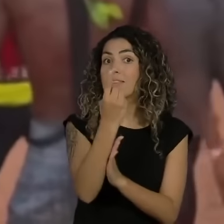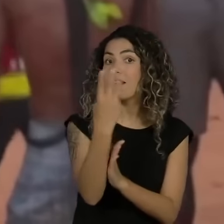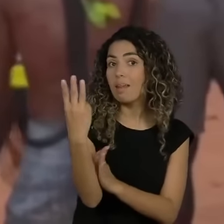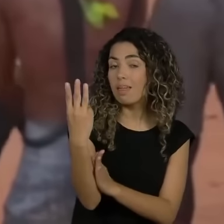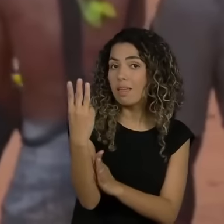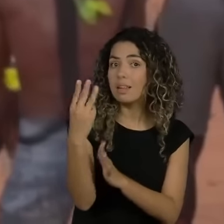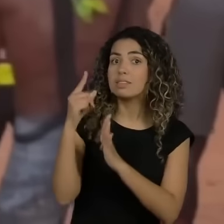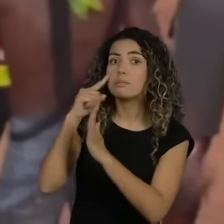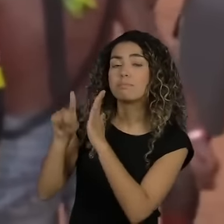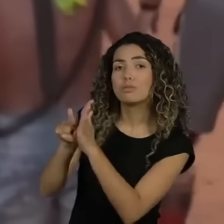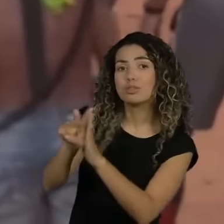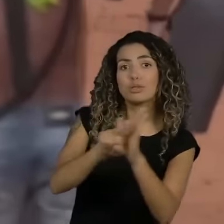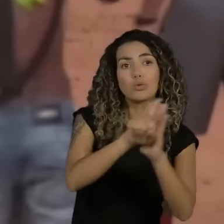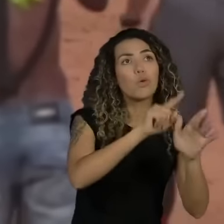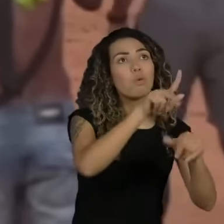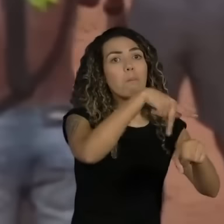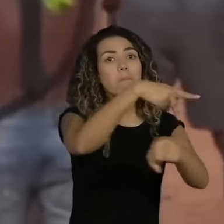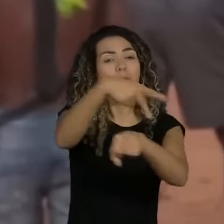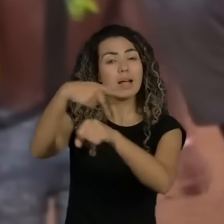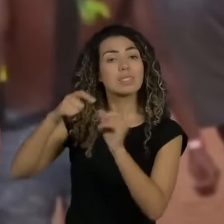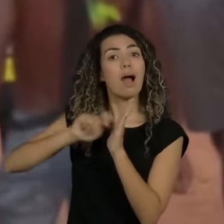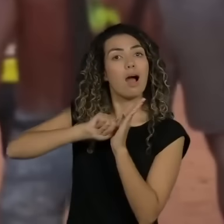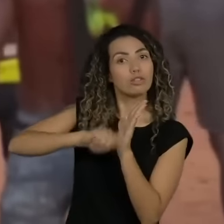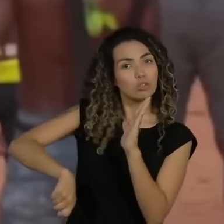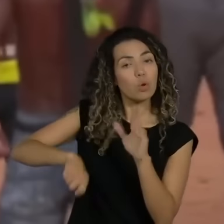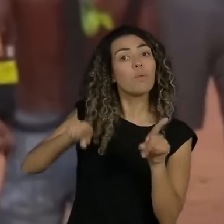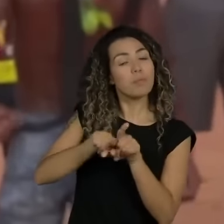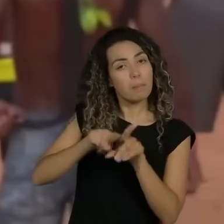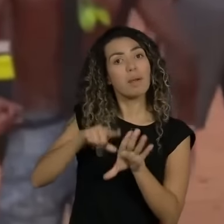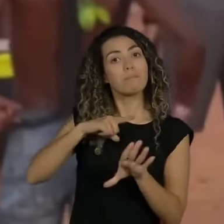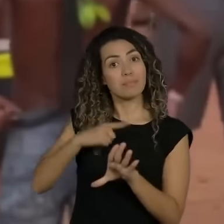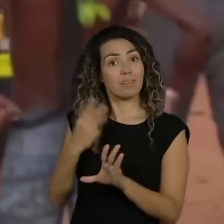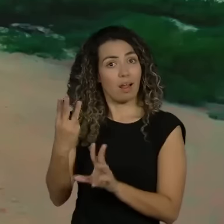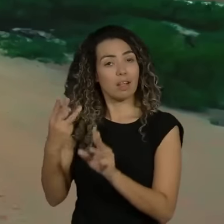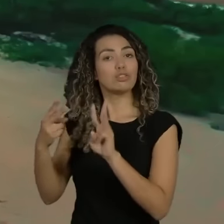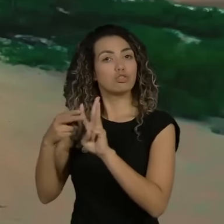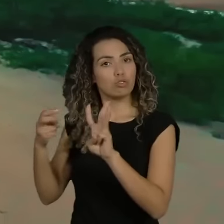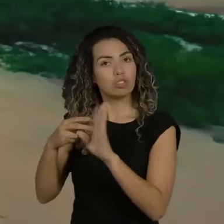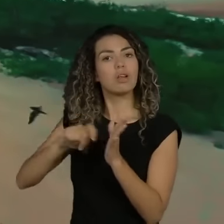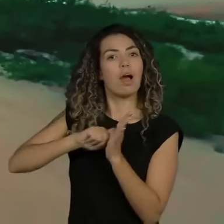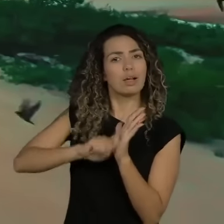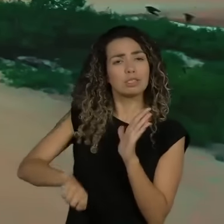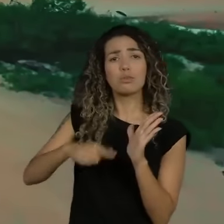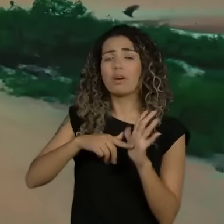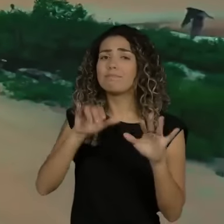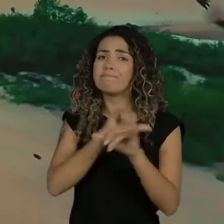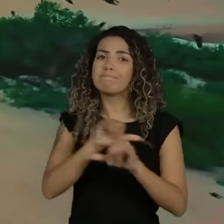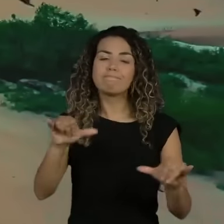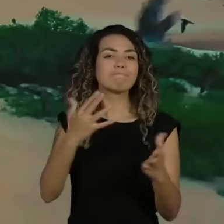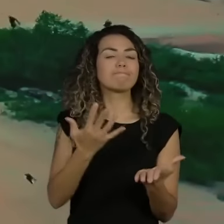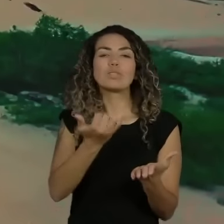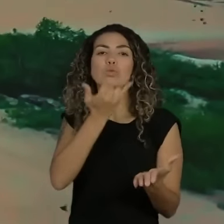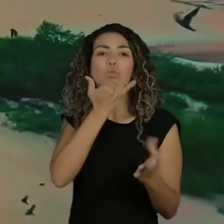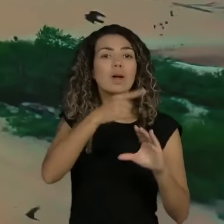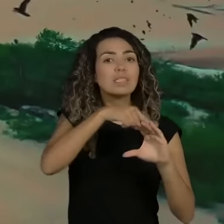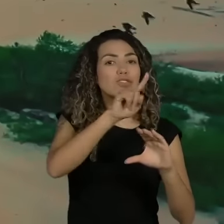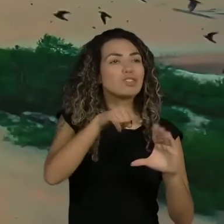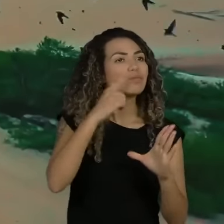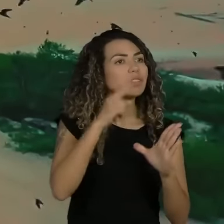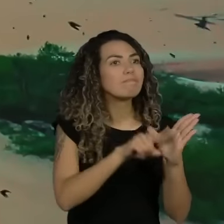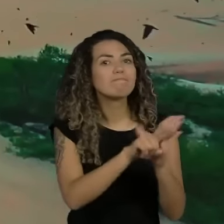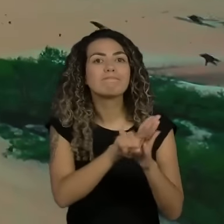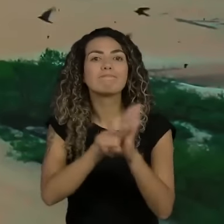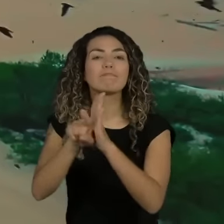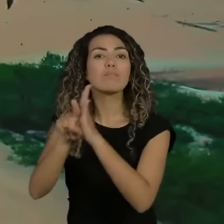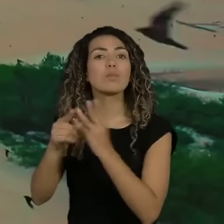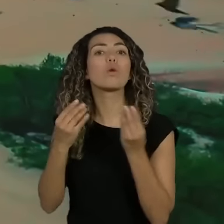de vários países, entre eles 3 indígenas, afirma que não há base científica para referendar